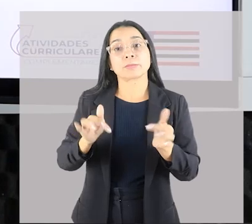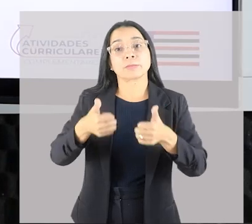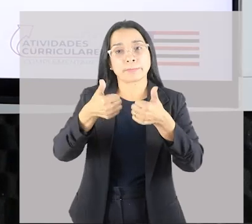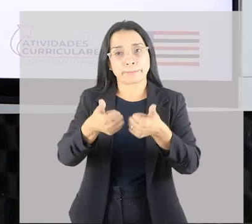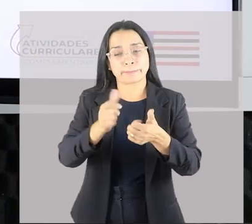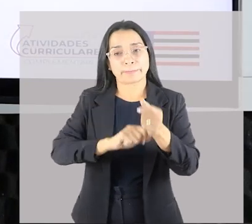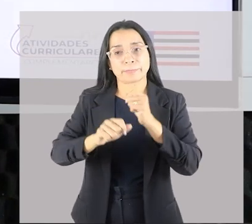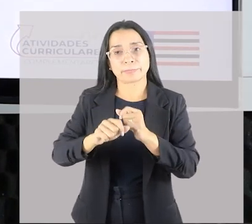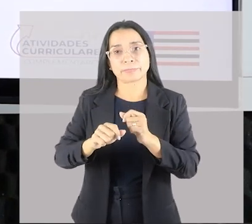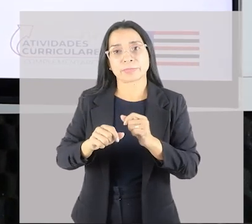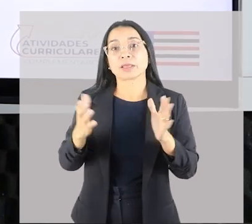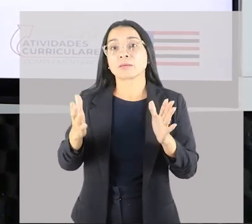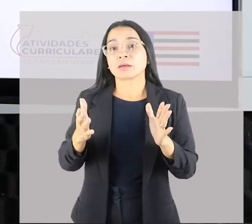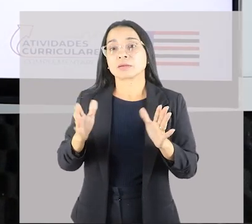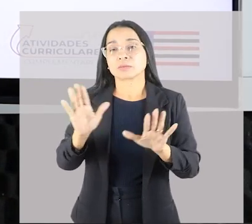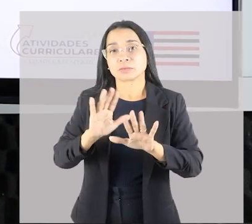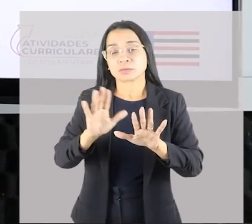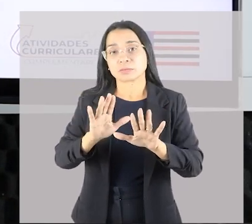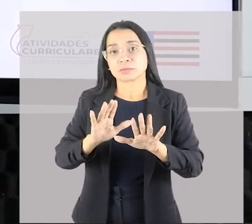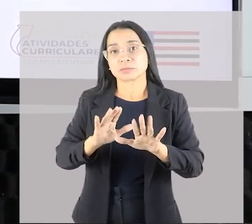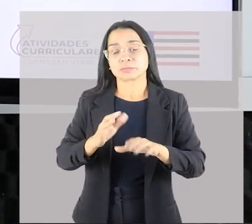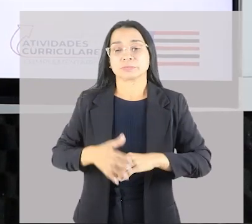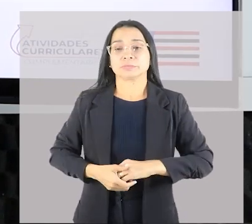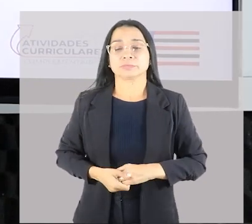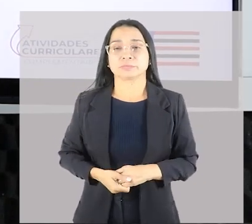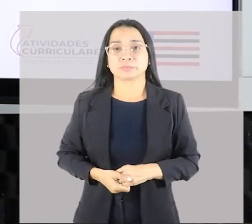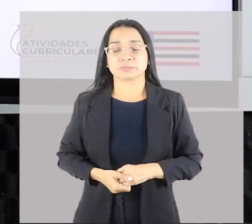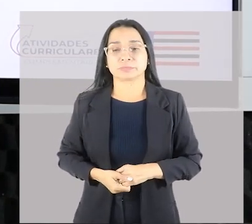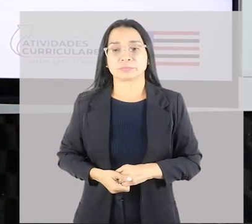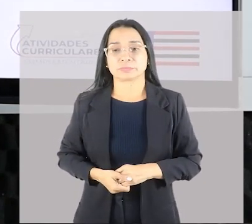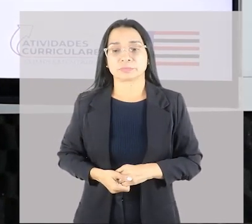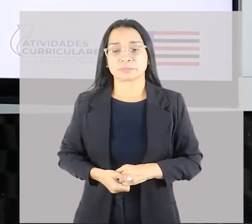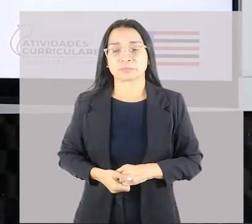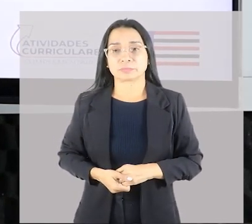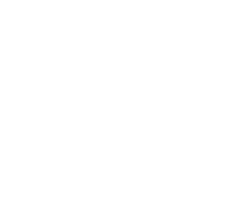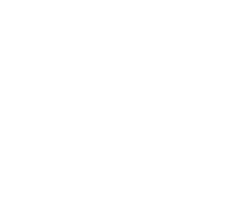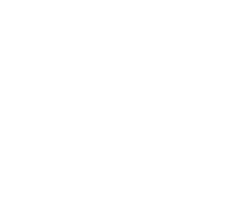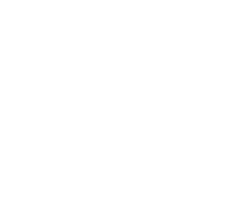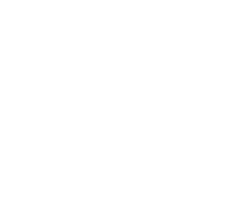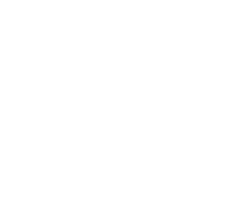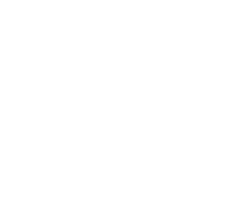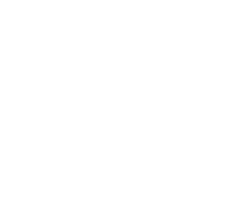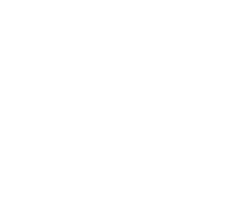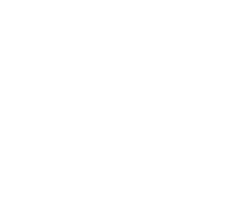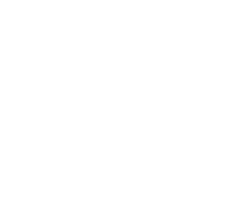de ouro, belezinha? Então, no mais, eu me despeço. É isso aí, valeu. Saudações geográficas.